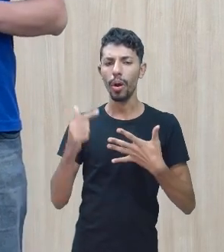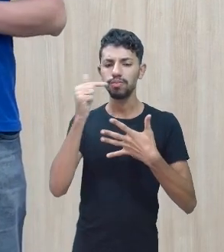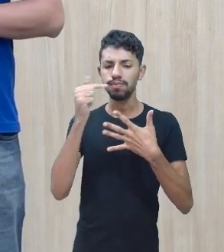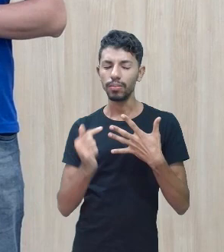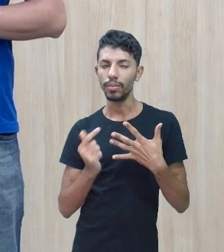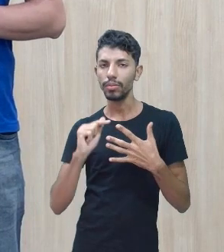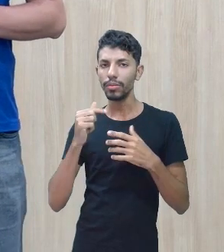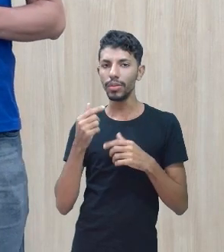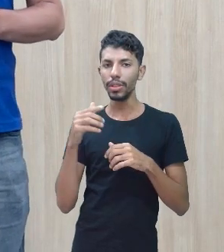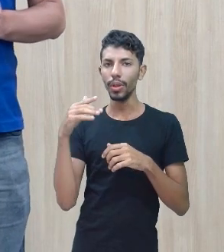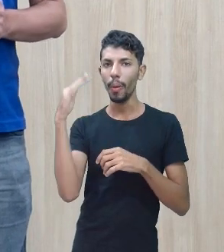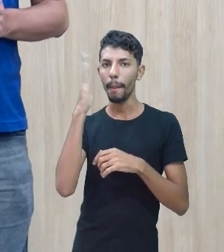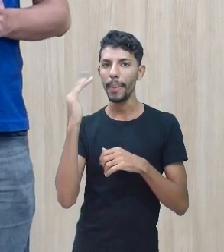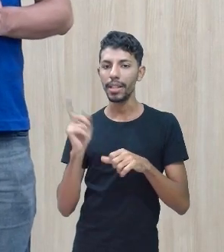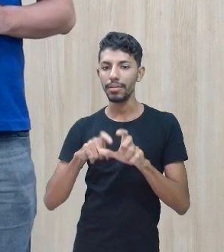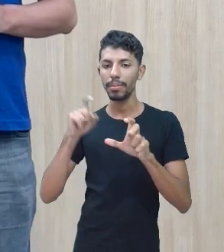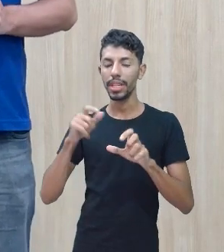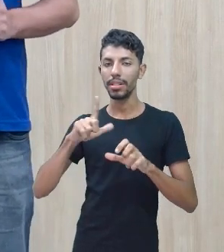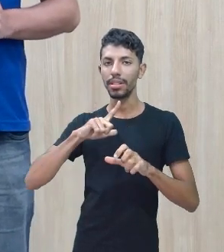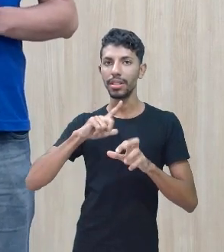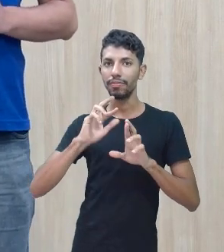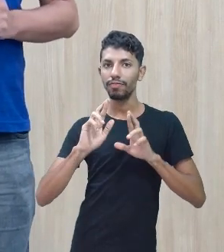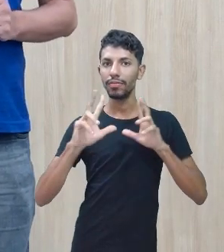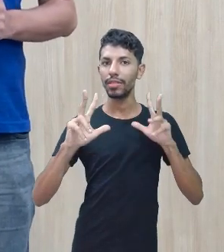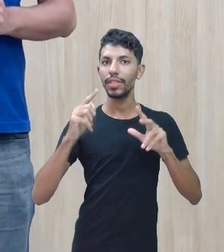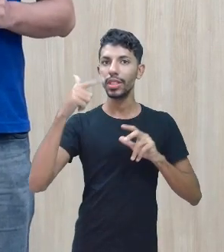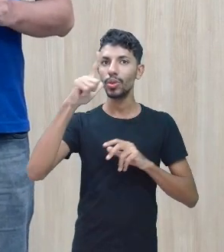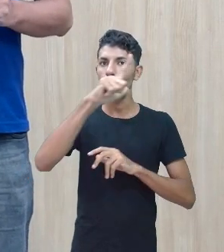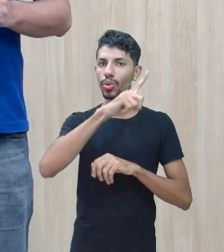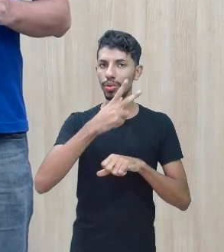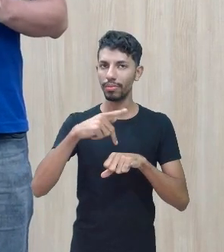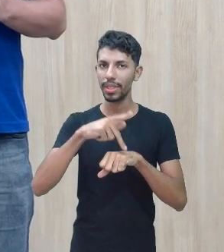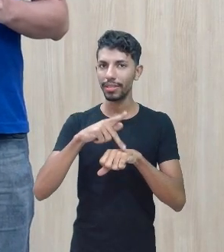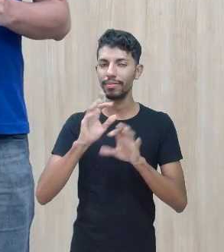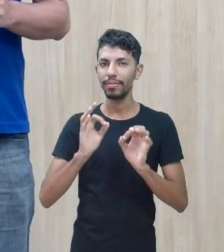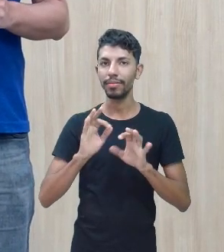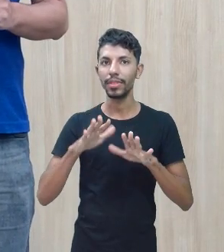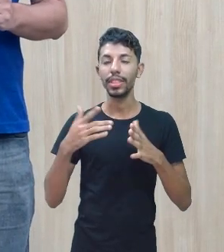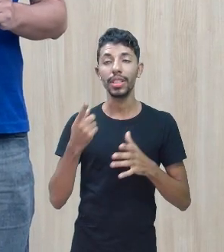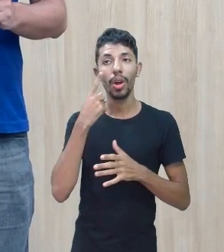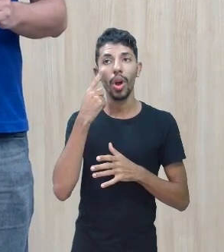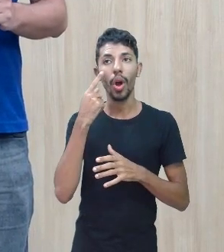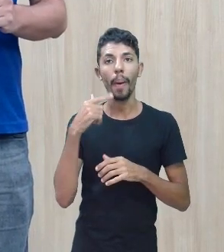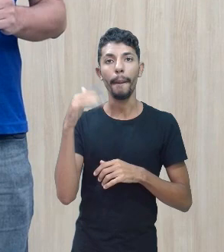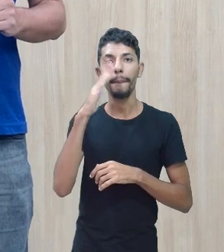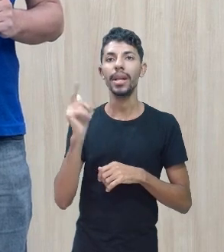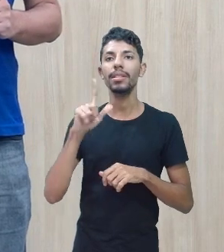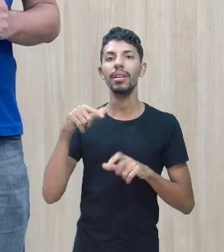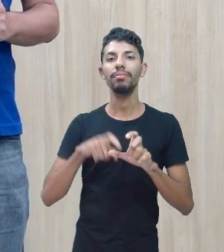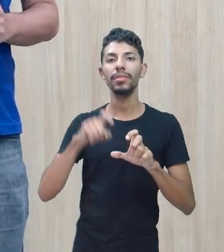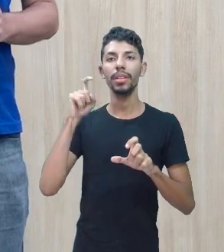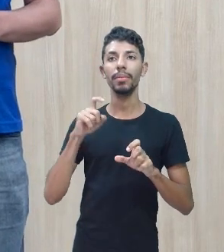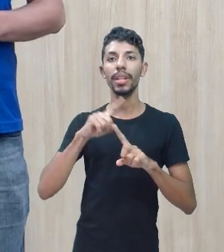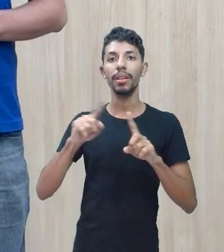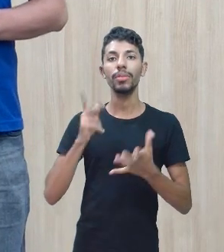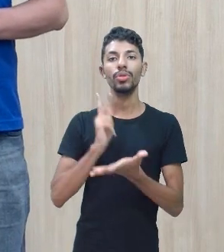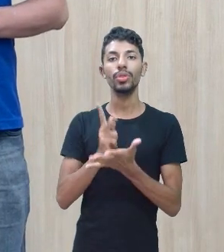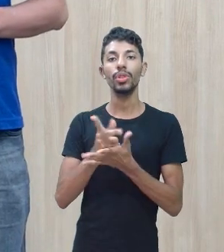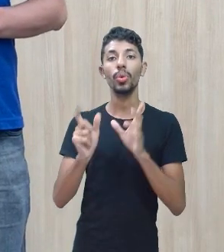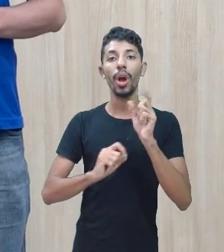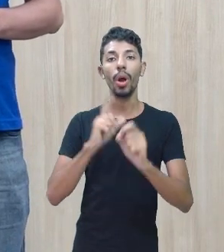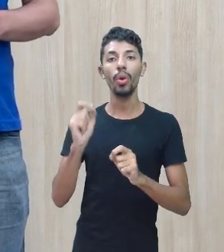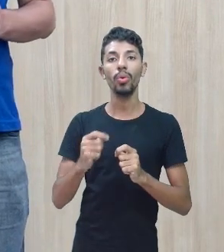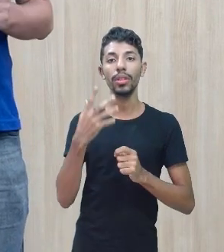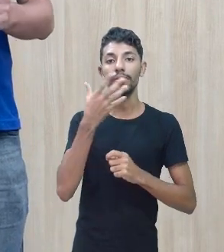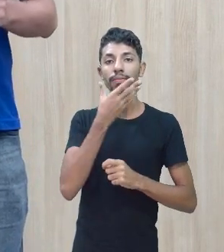se diferenciou dos outros. Eu já devo dizer para vocês que o Brasil ele se torna independente, mas permanece como uma monarquia, e